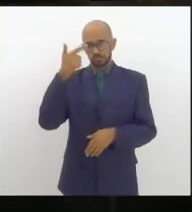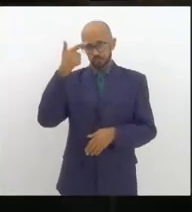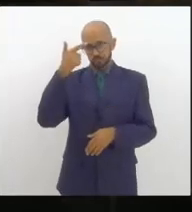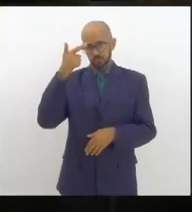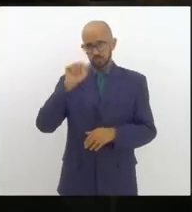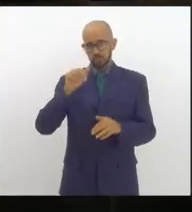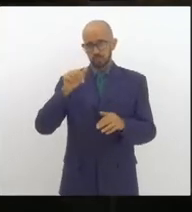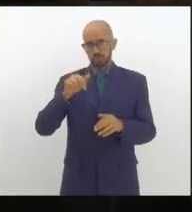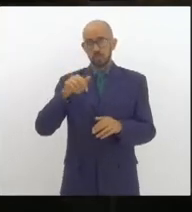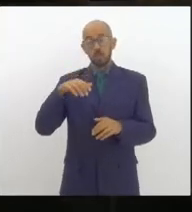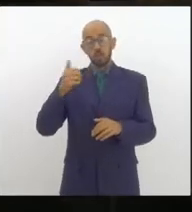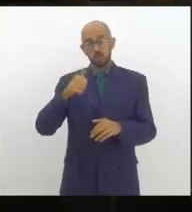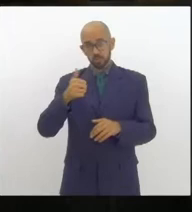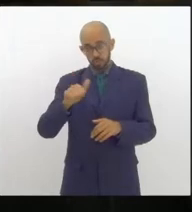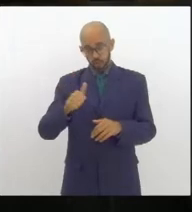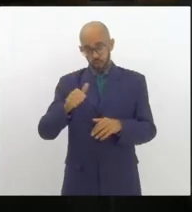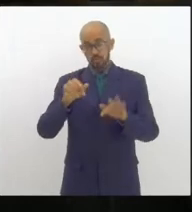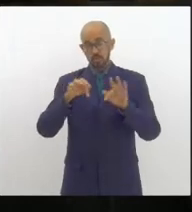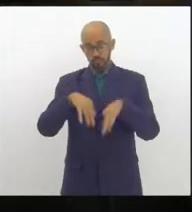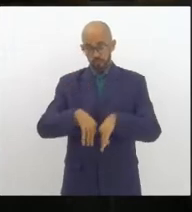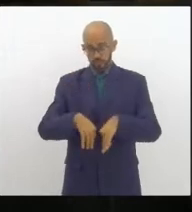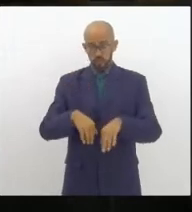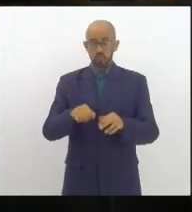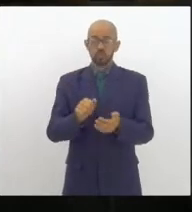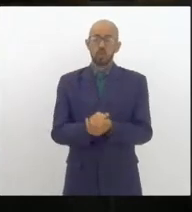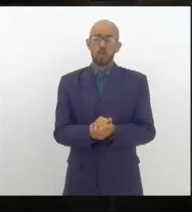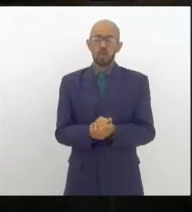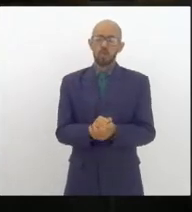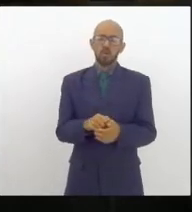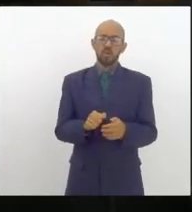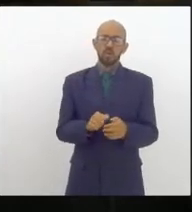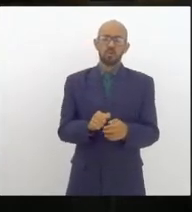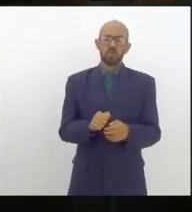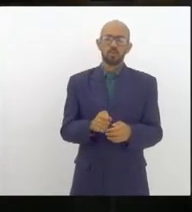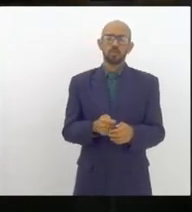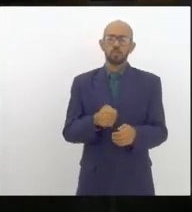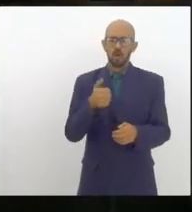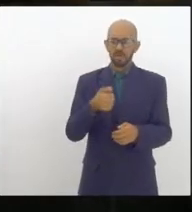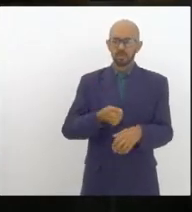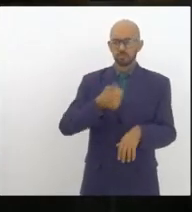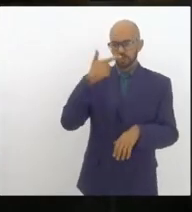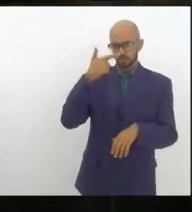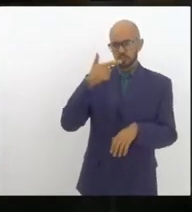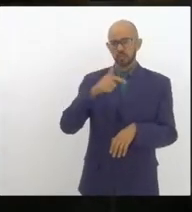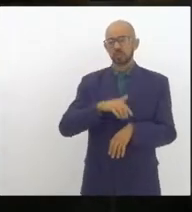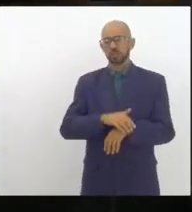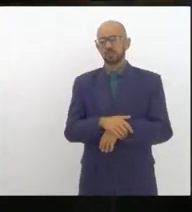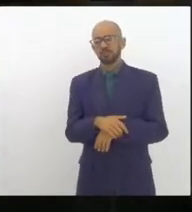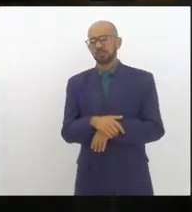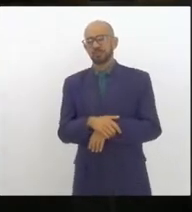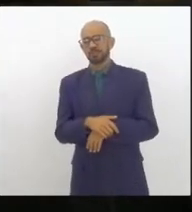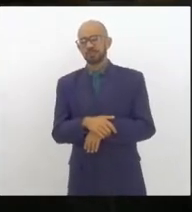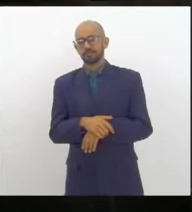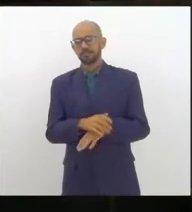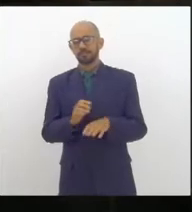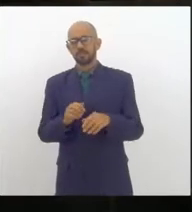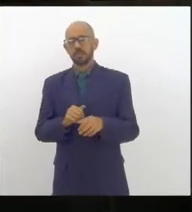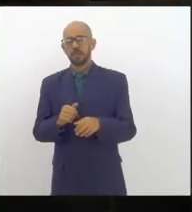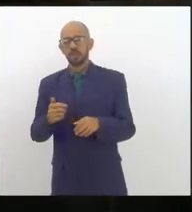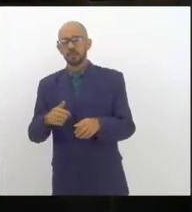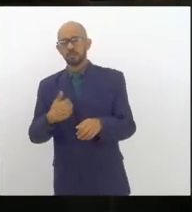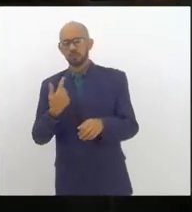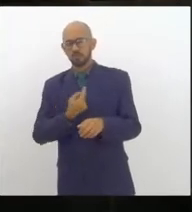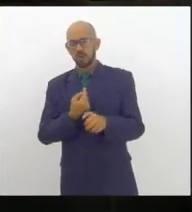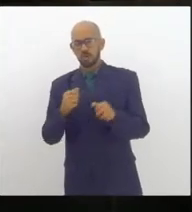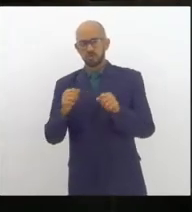as 12 nós 11 horas e cerrou um pouco antes das doze horas foi deliberado